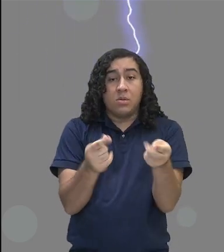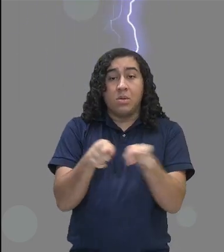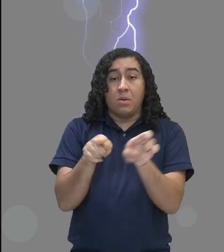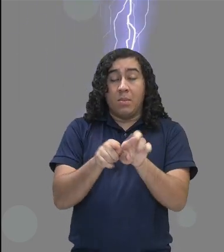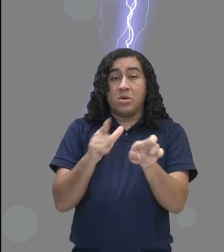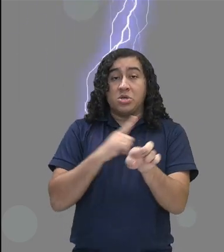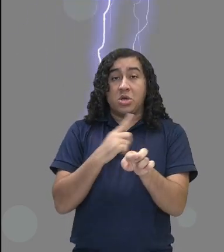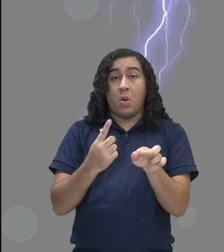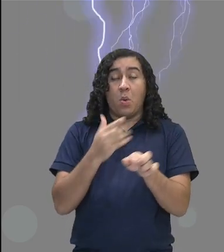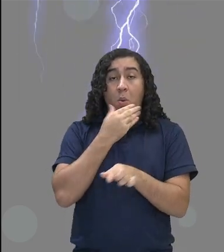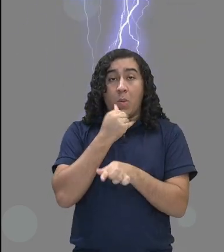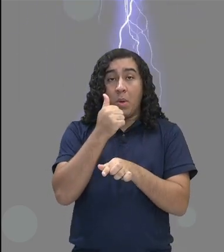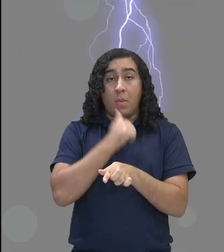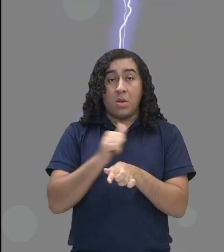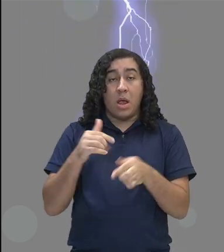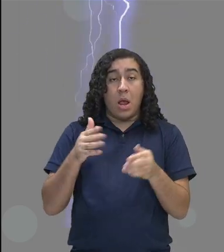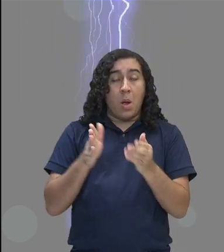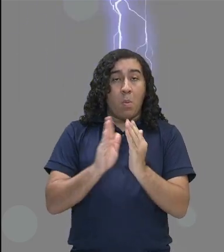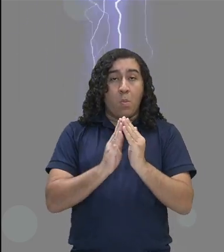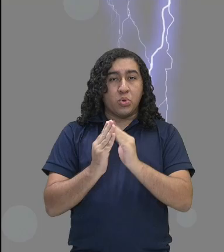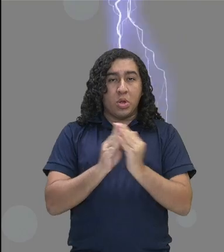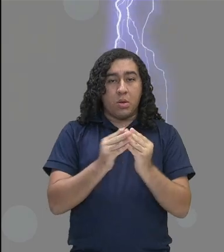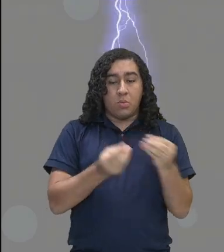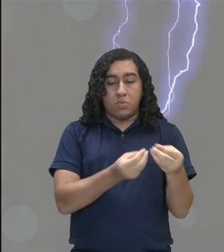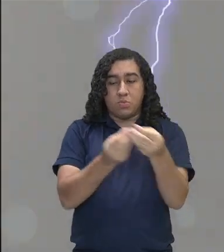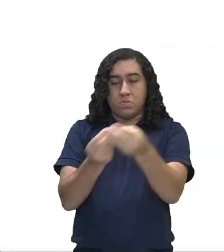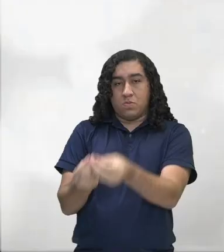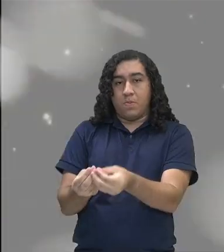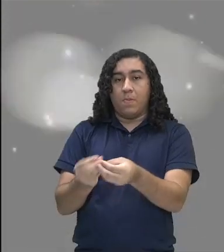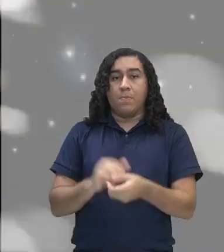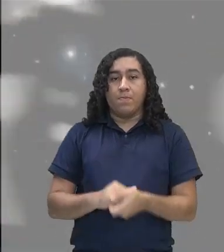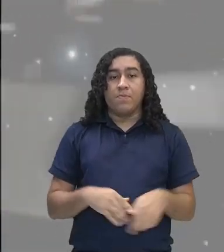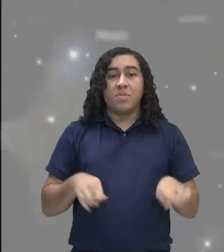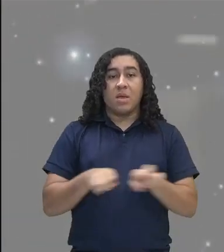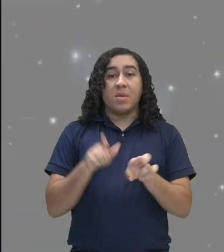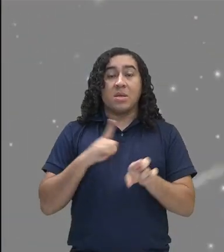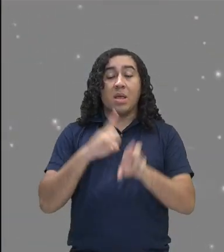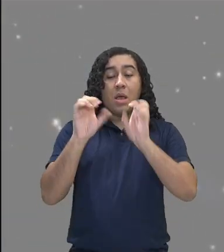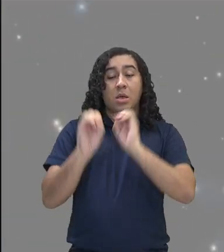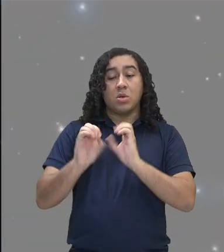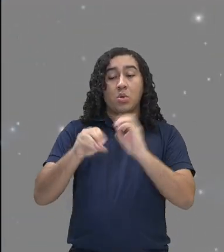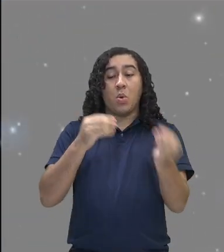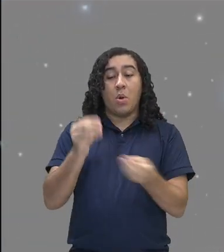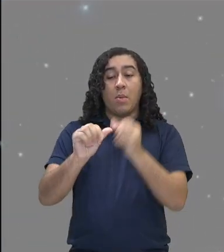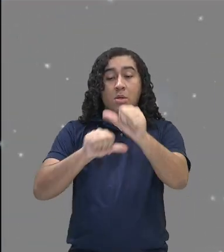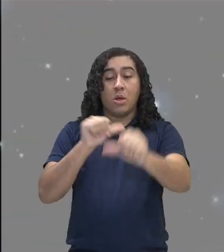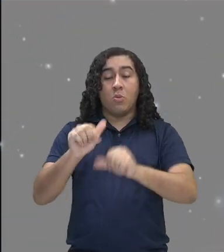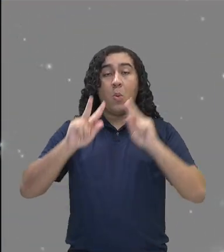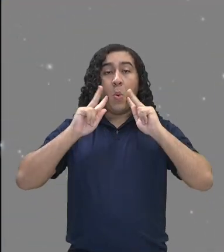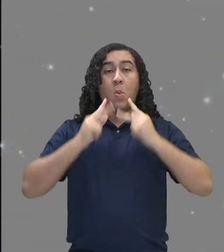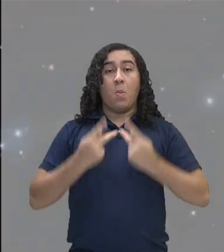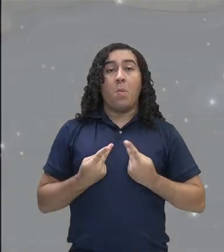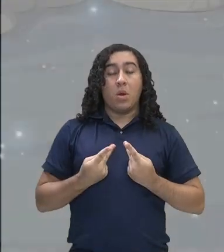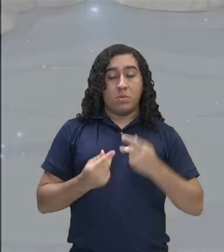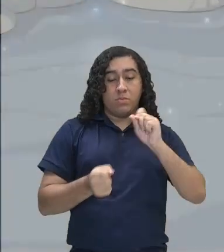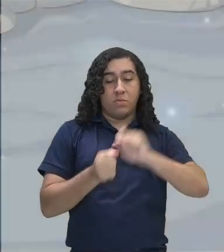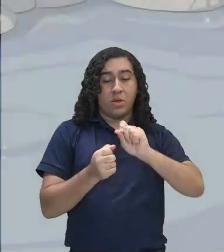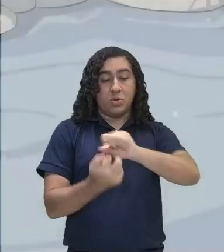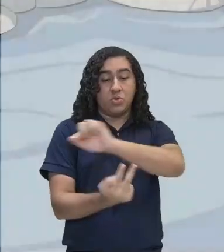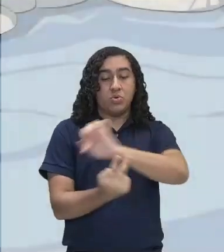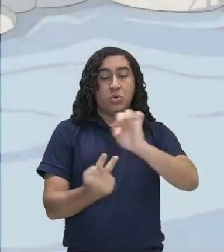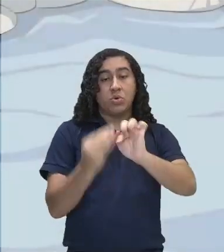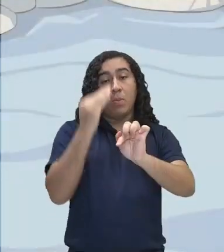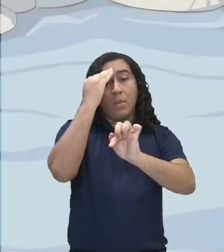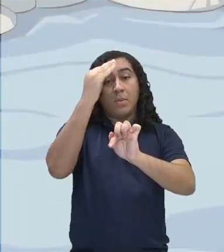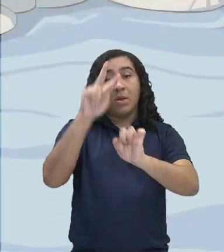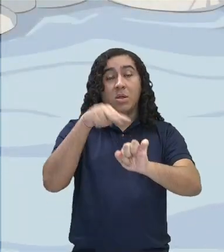e uma mulher. O trovão ensinou o rito para transformá-los em seres humanos. Assim fizeram os dois e